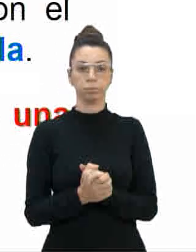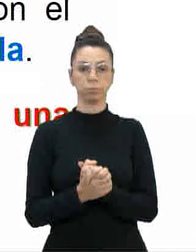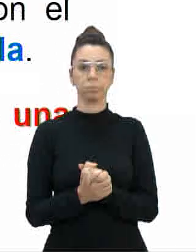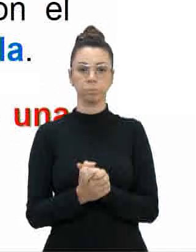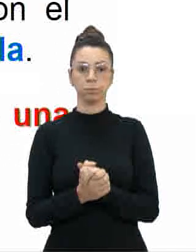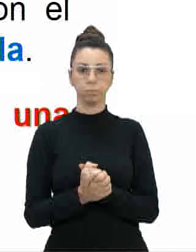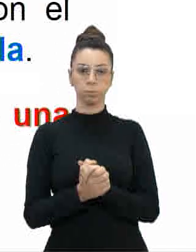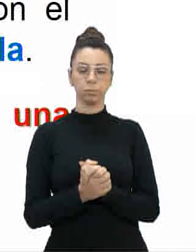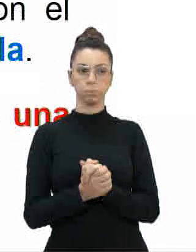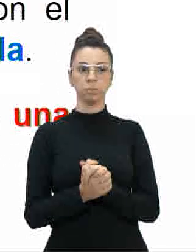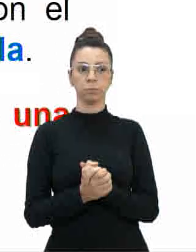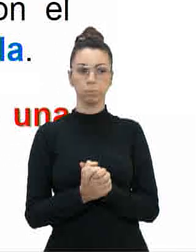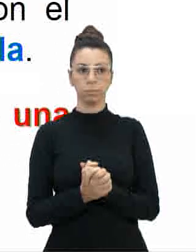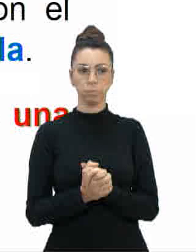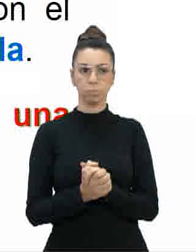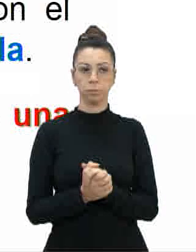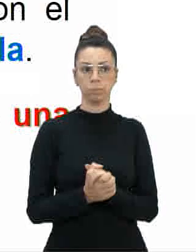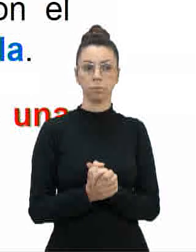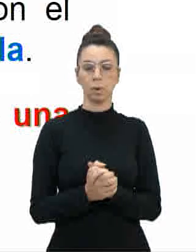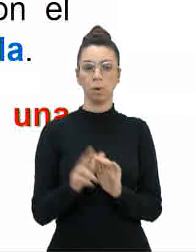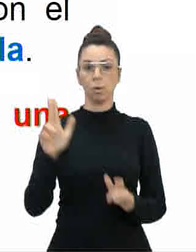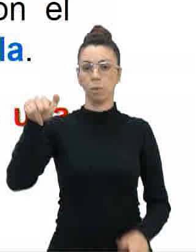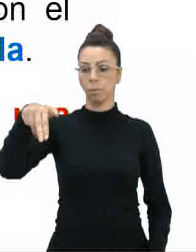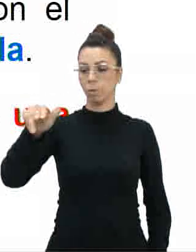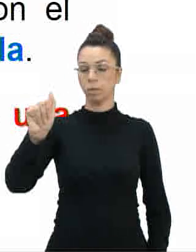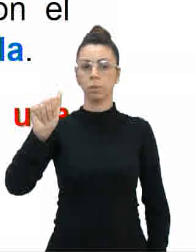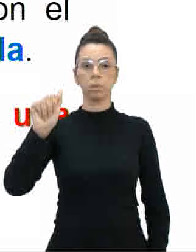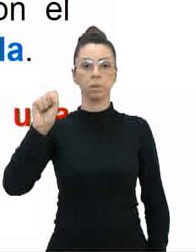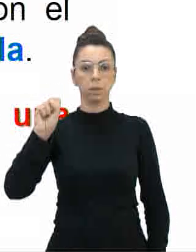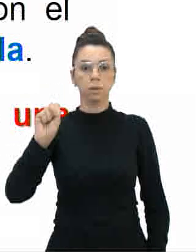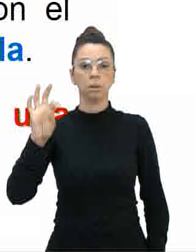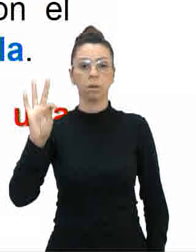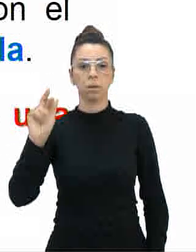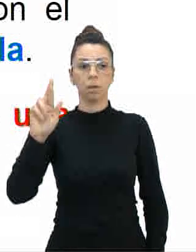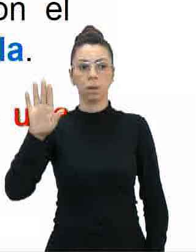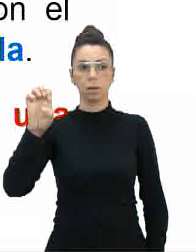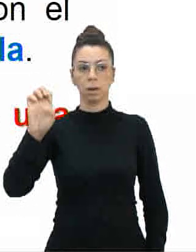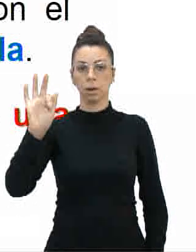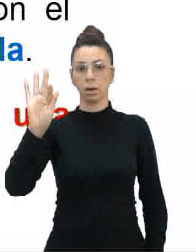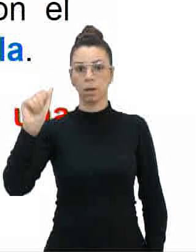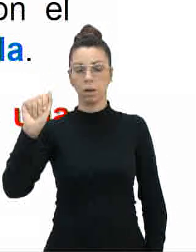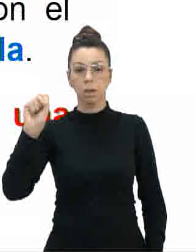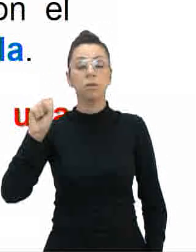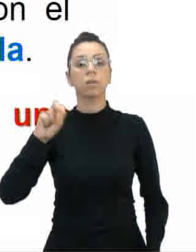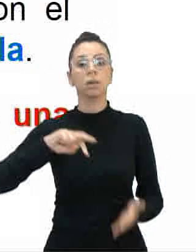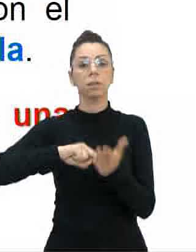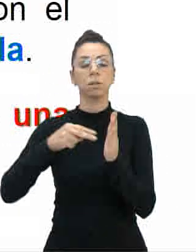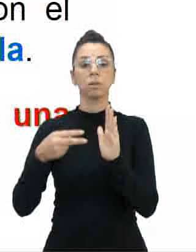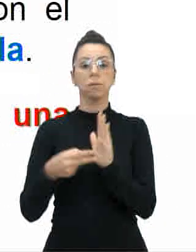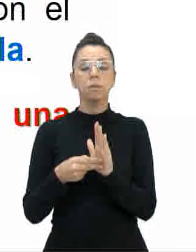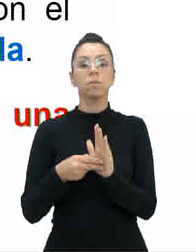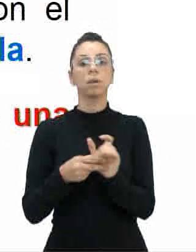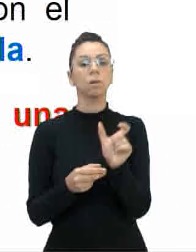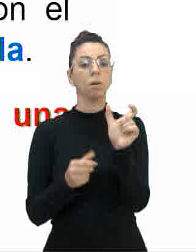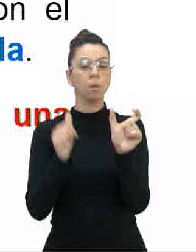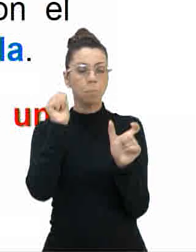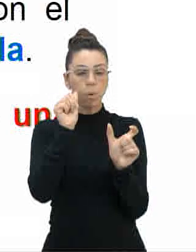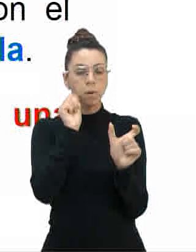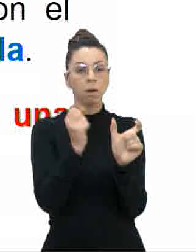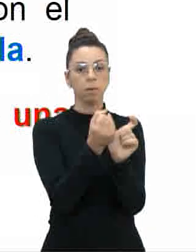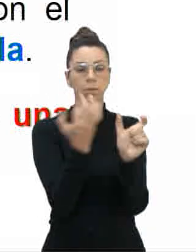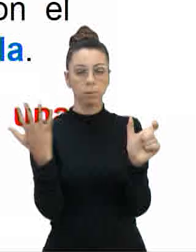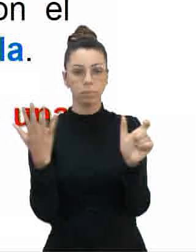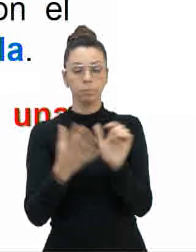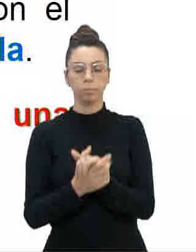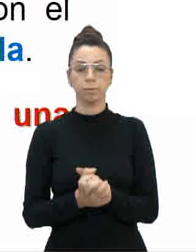umas tareas, nas tareas domésticas especialmente, sim? Banho, o quarto de banho,